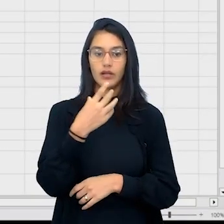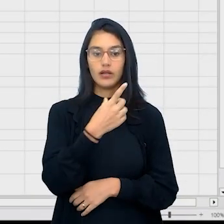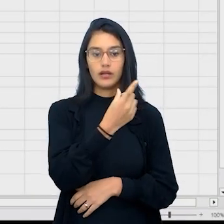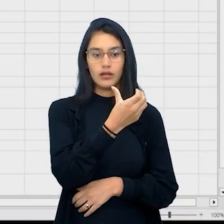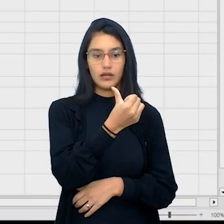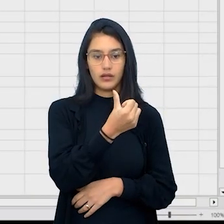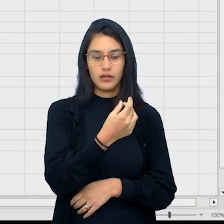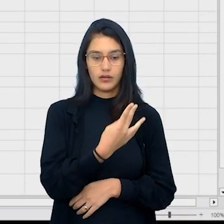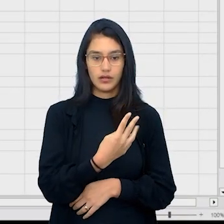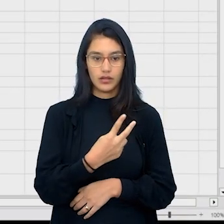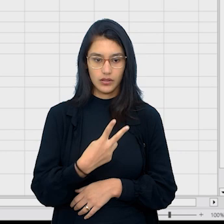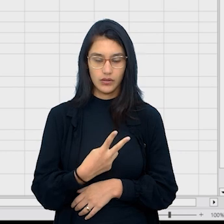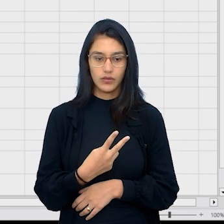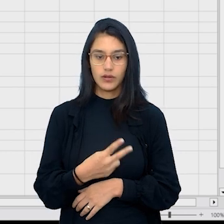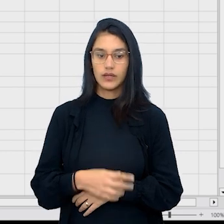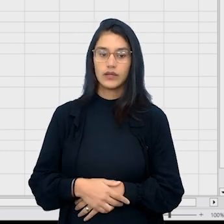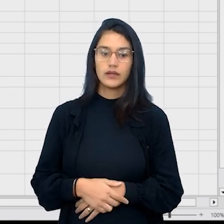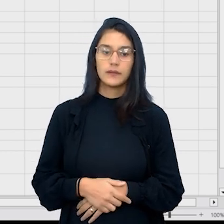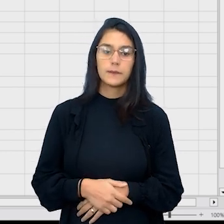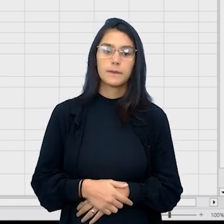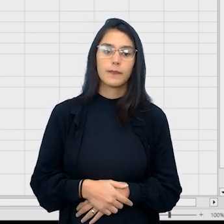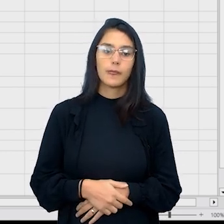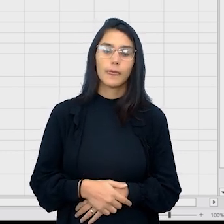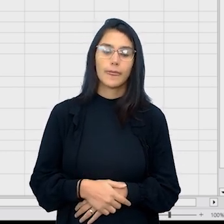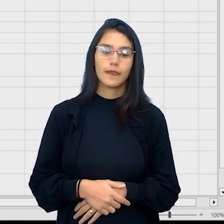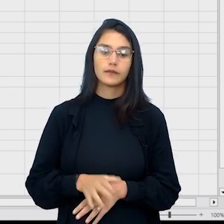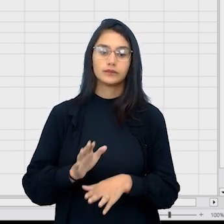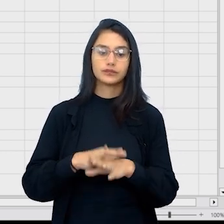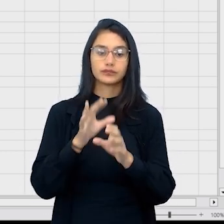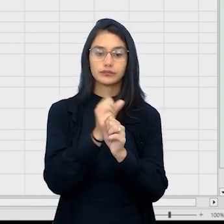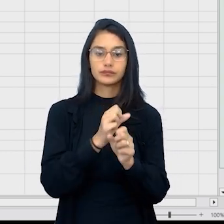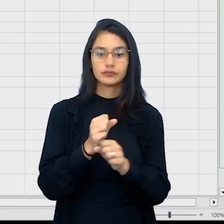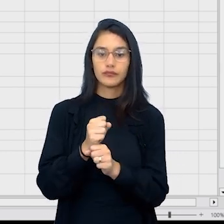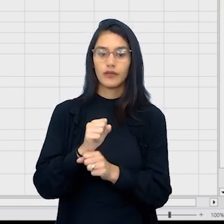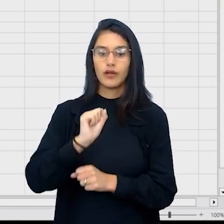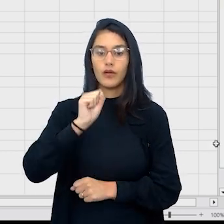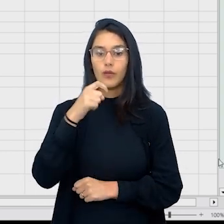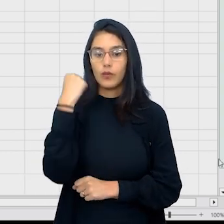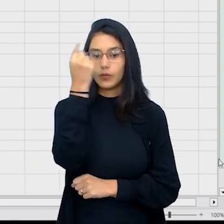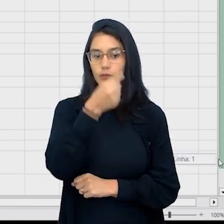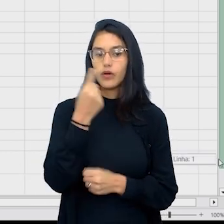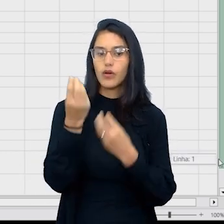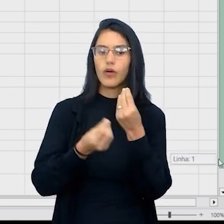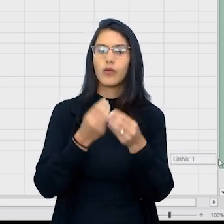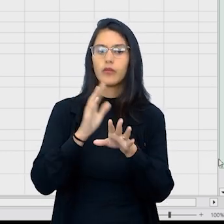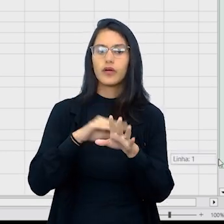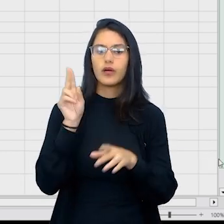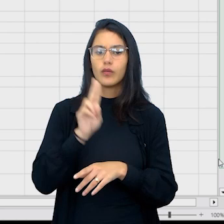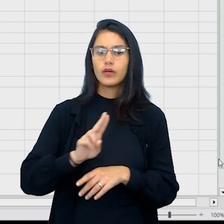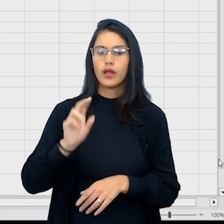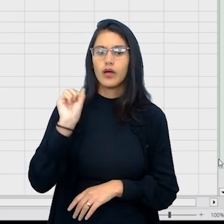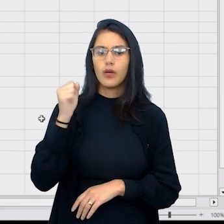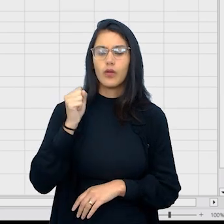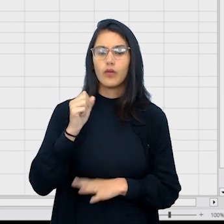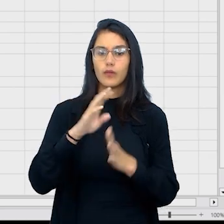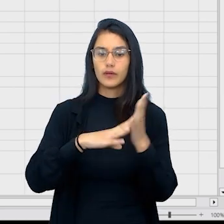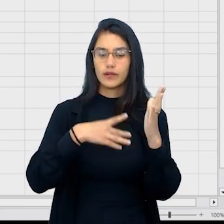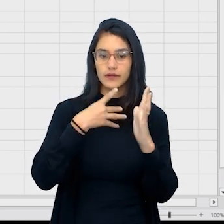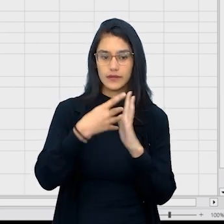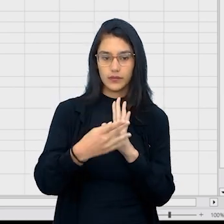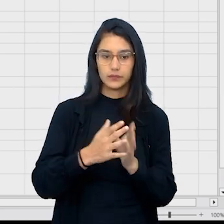ficar 42,16. E aí, eu fazendo a conta, vai dar 8 horas. Como que a gente vai utilizar o Excel? Nós